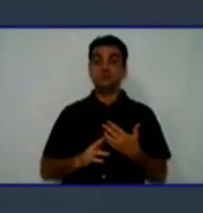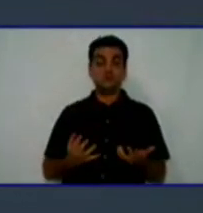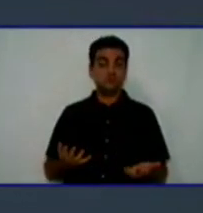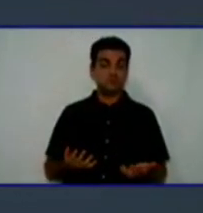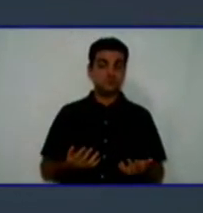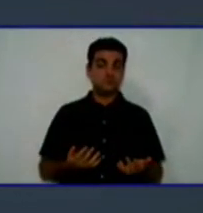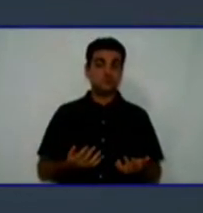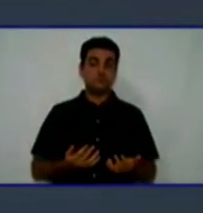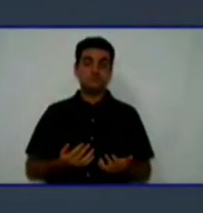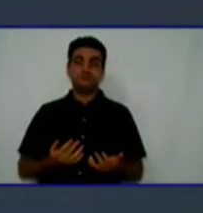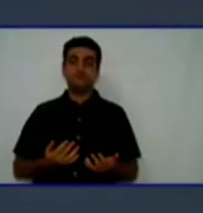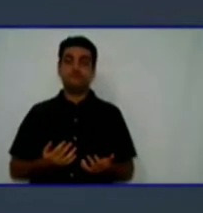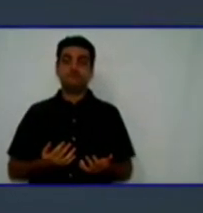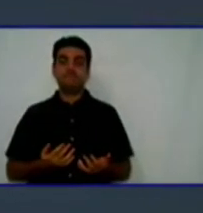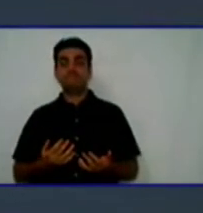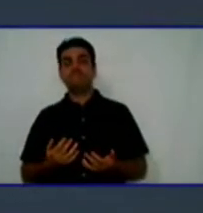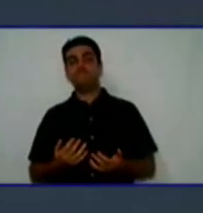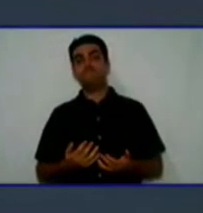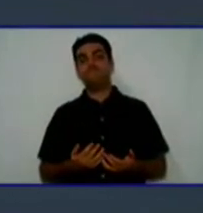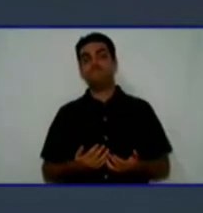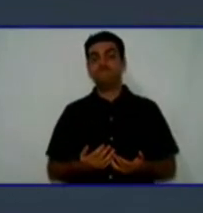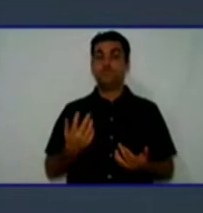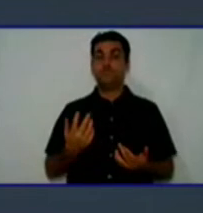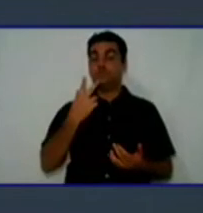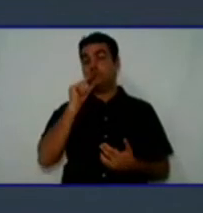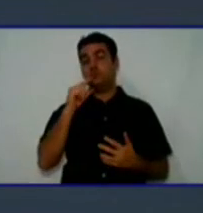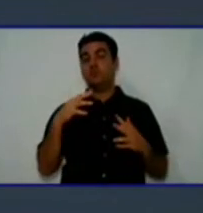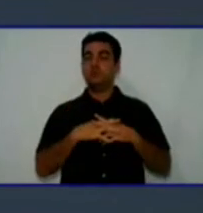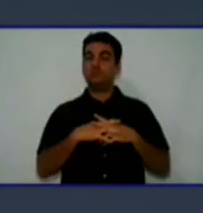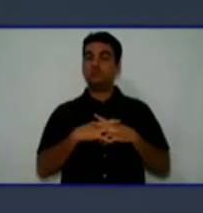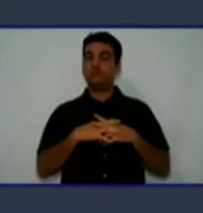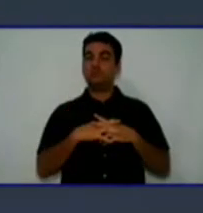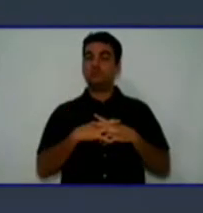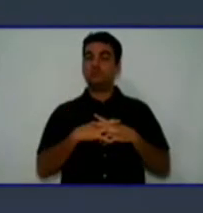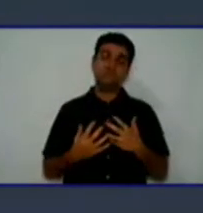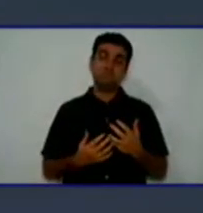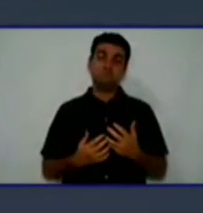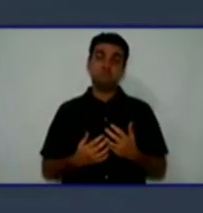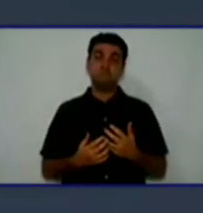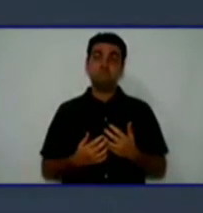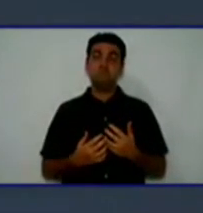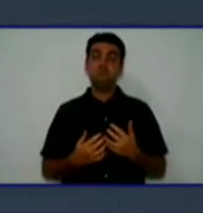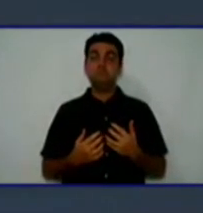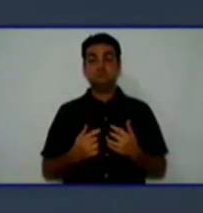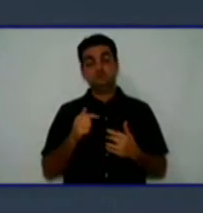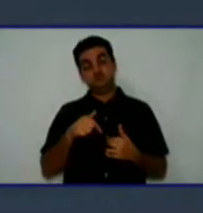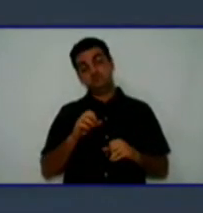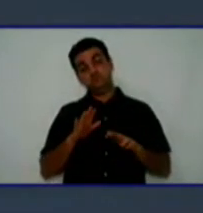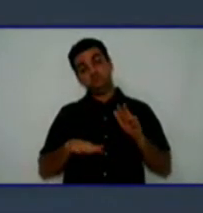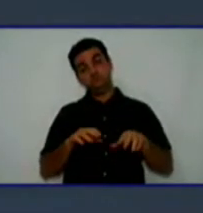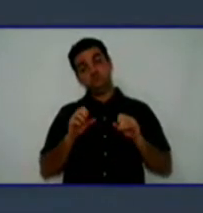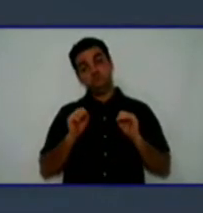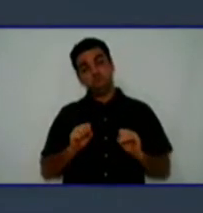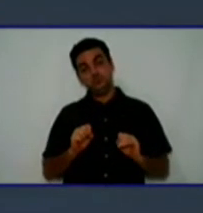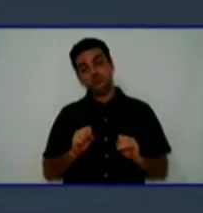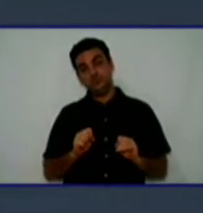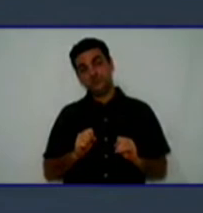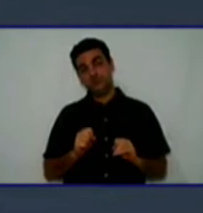diante dessa aparente confusão aí, presidente, e que pode sim haver